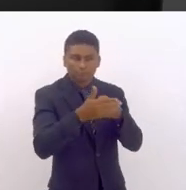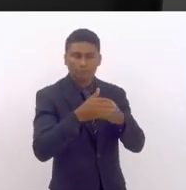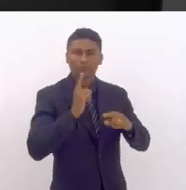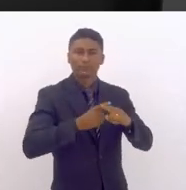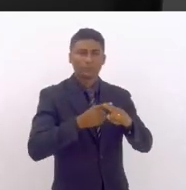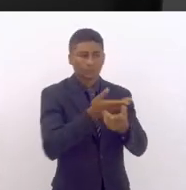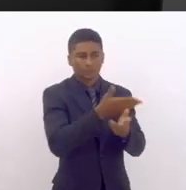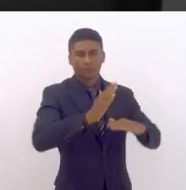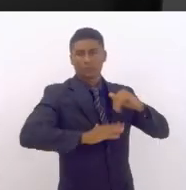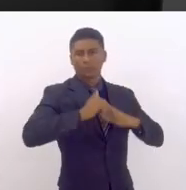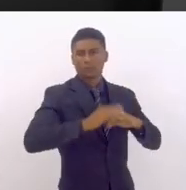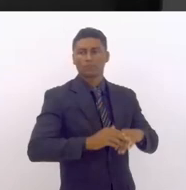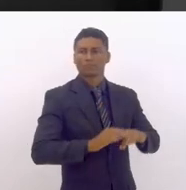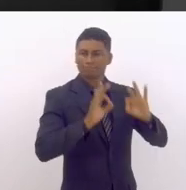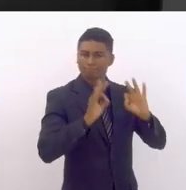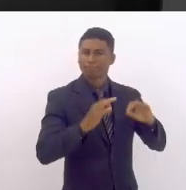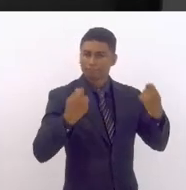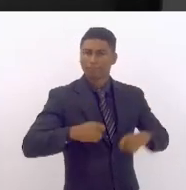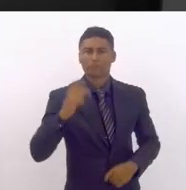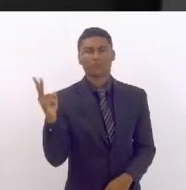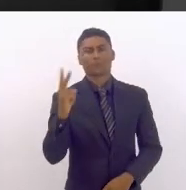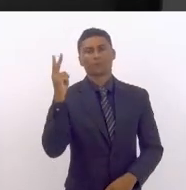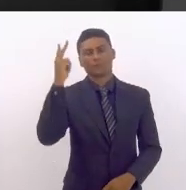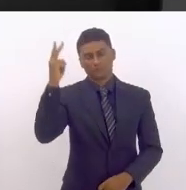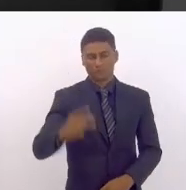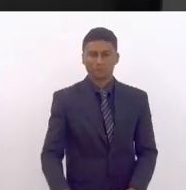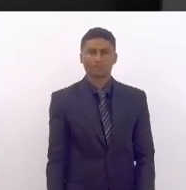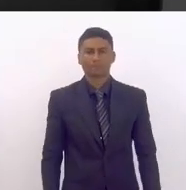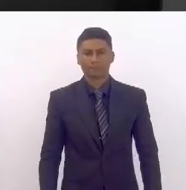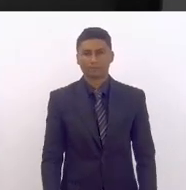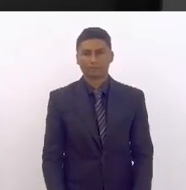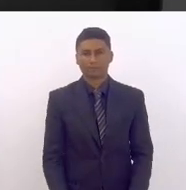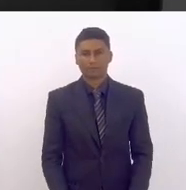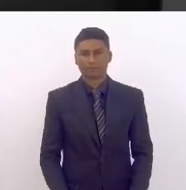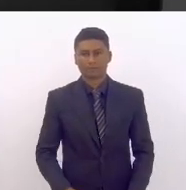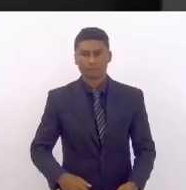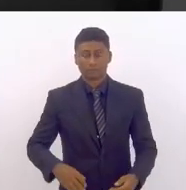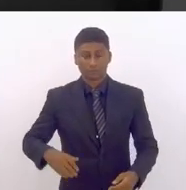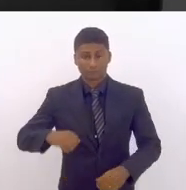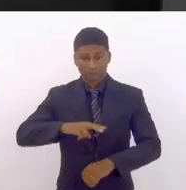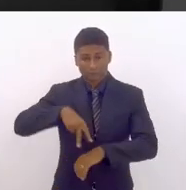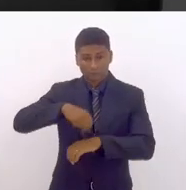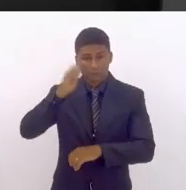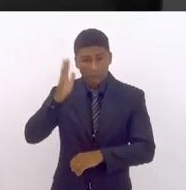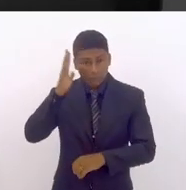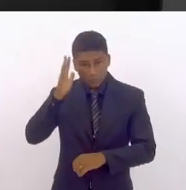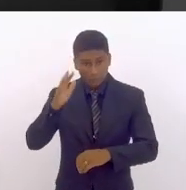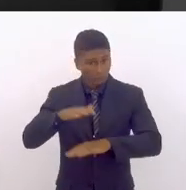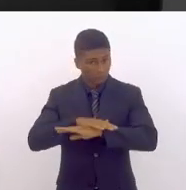profissionais que merecem ser valorizados. Não havendo mais oradores inscritos, a